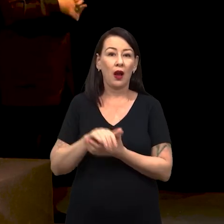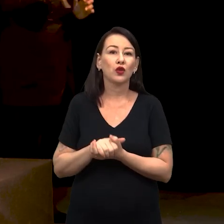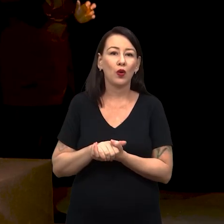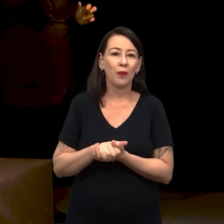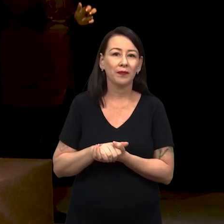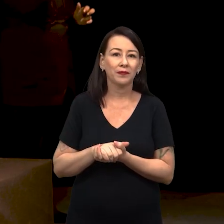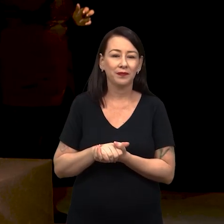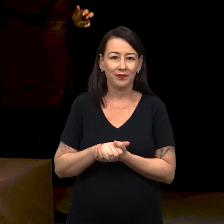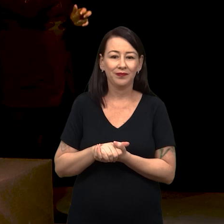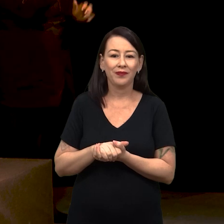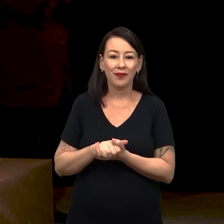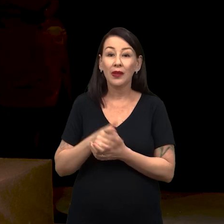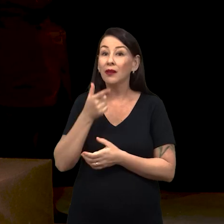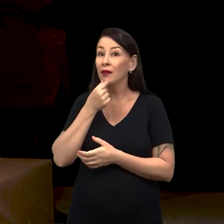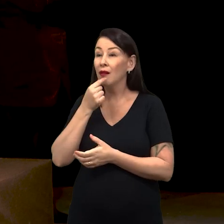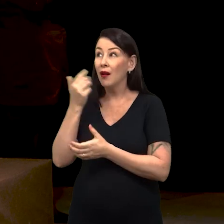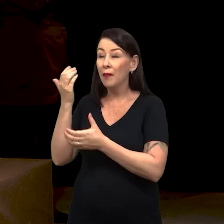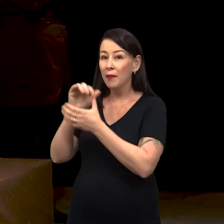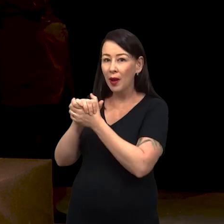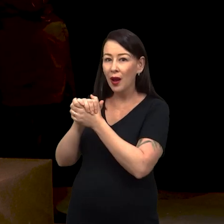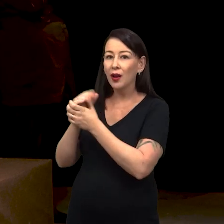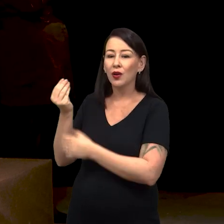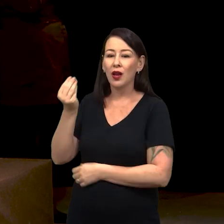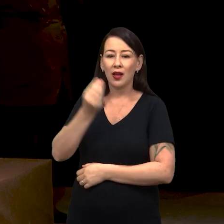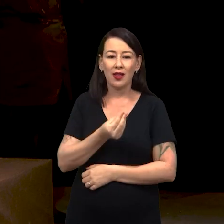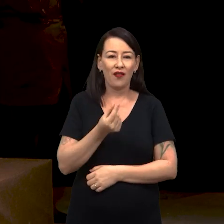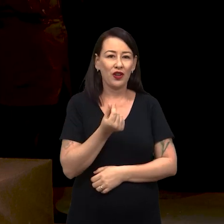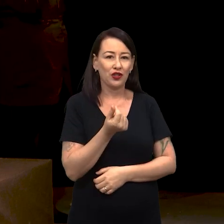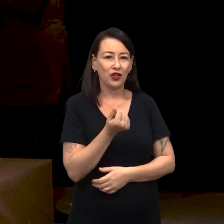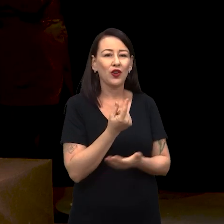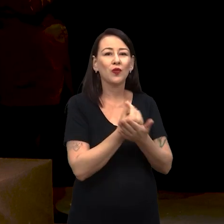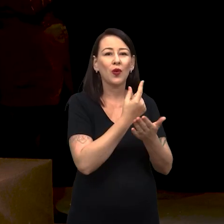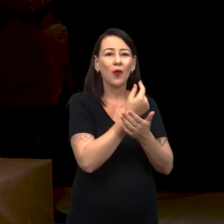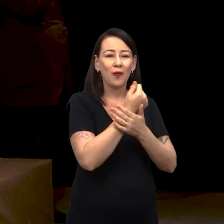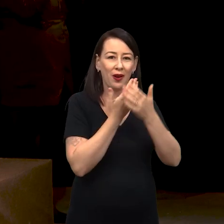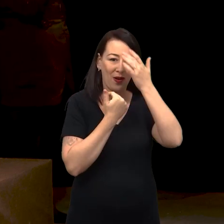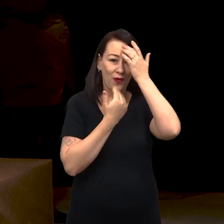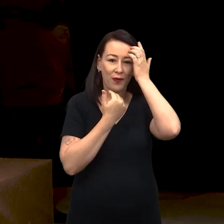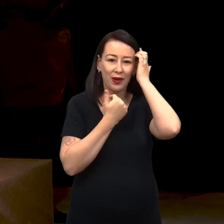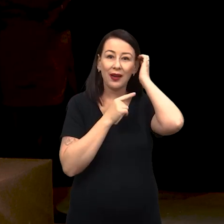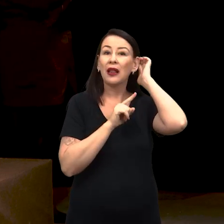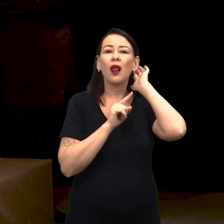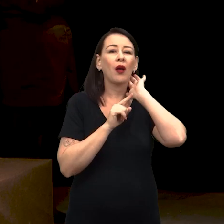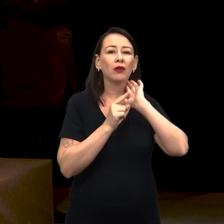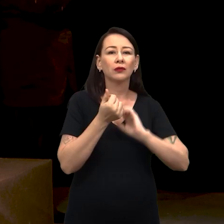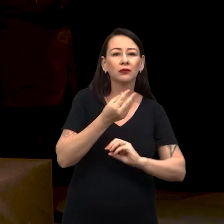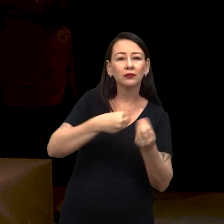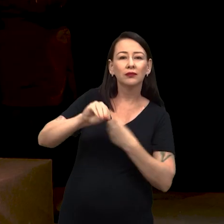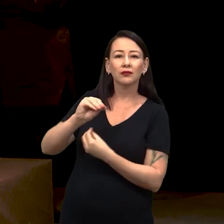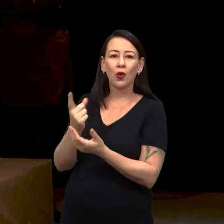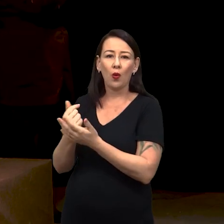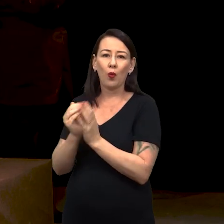ela se casou. E o marido dava o dinheiro para fazer a feira e ela